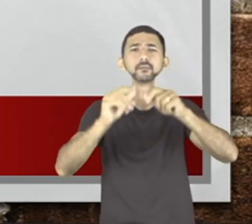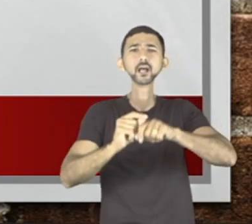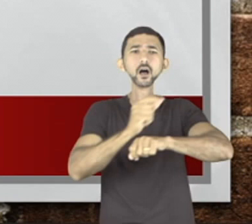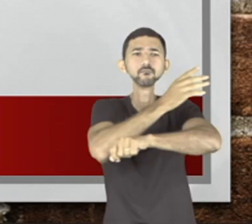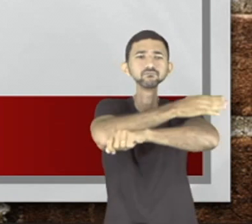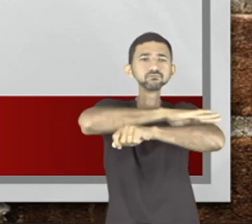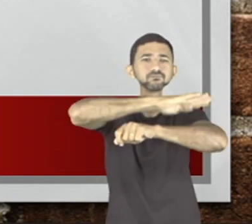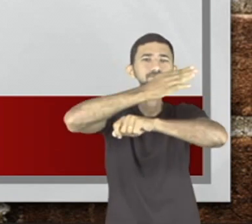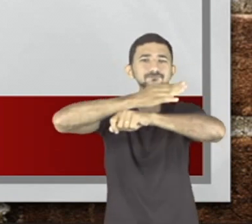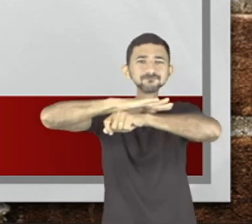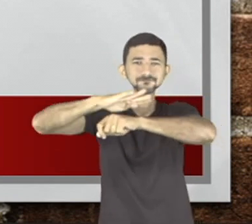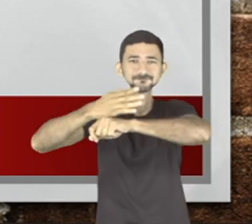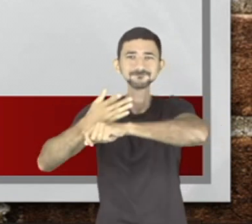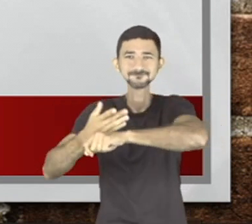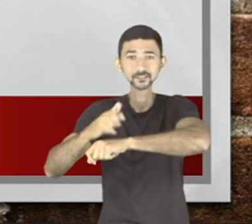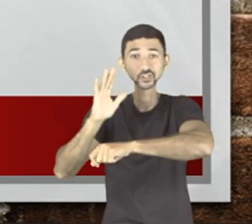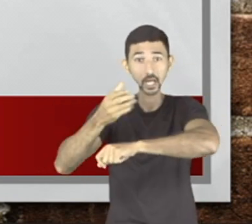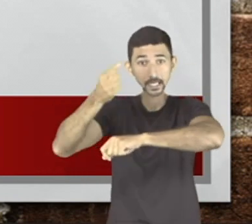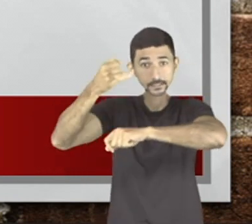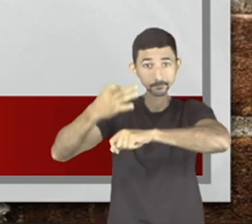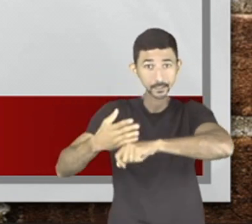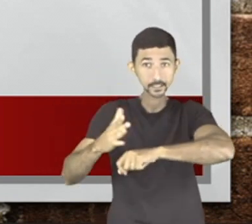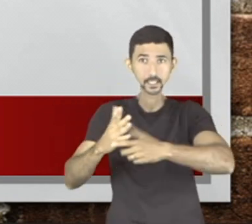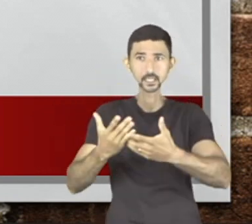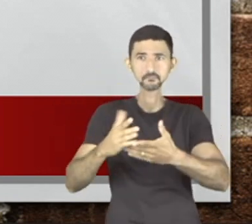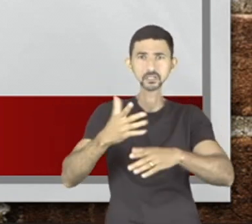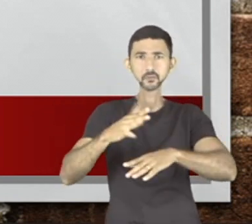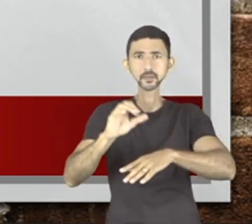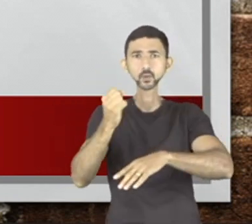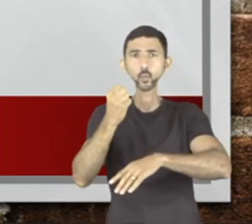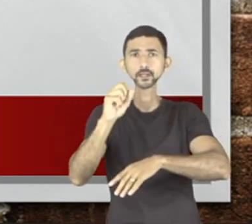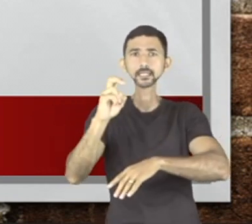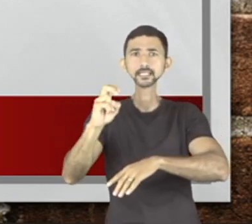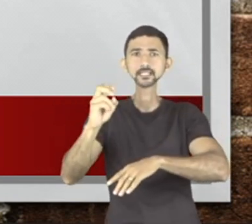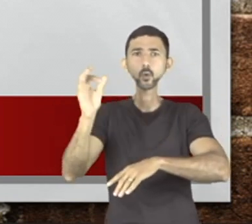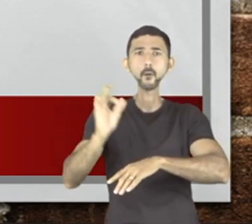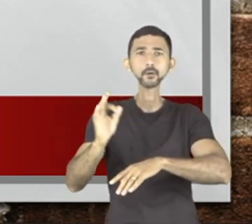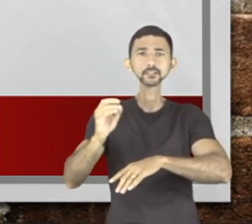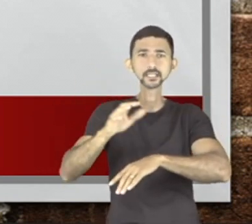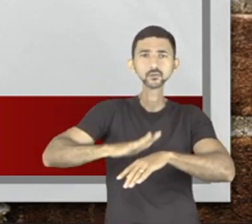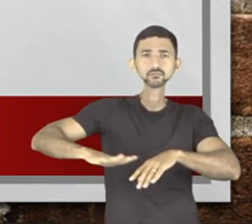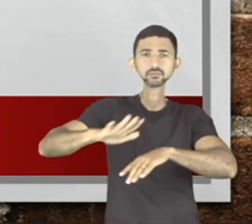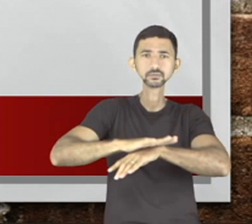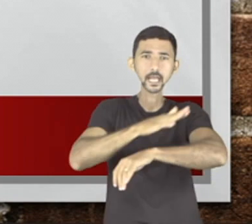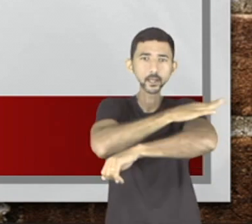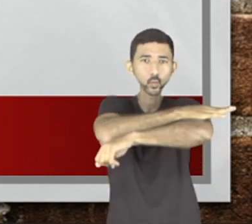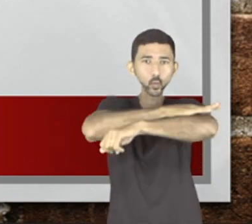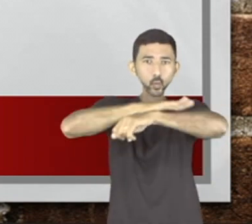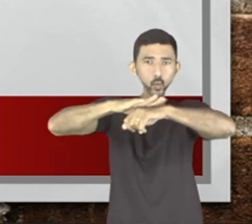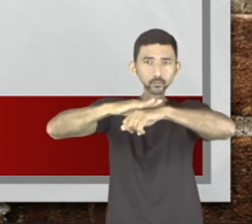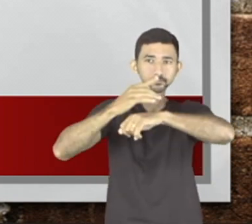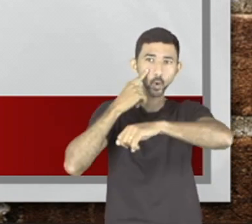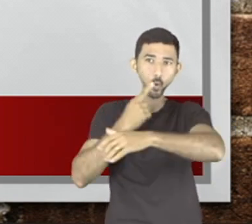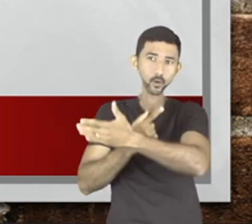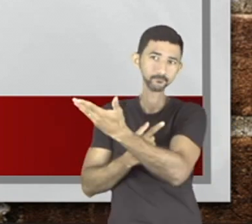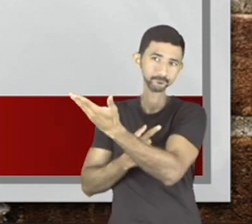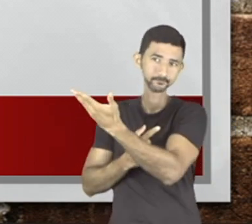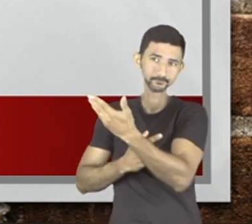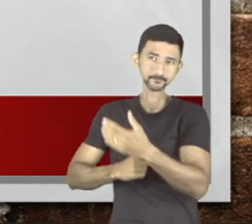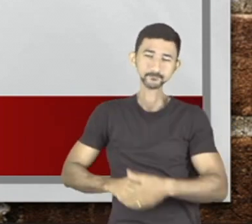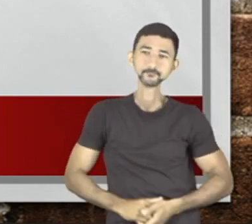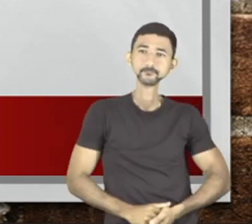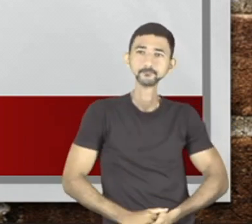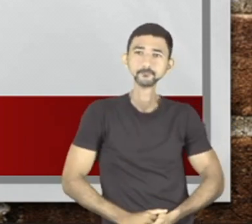região. Já falei para vocês que mais de 85% da nossa região é planície. Então, observem a legenda do mapa,